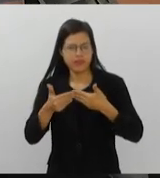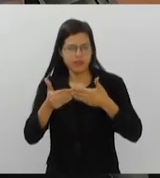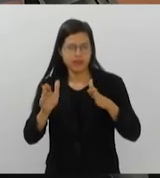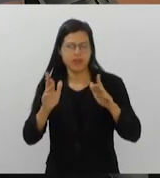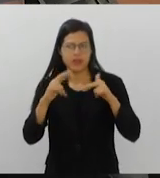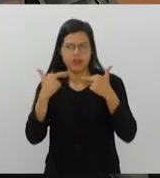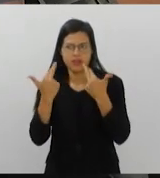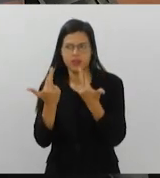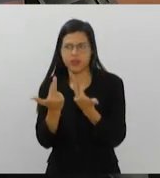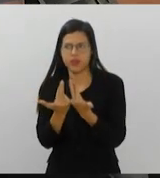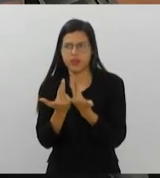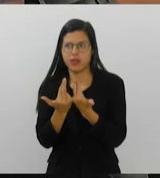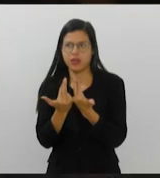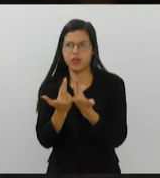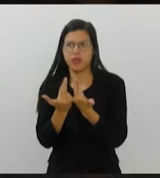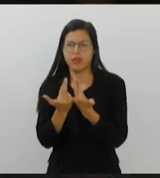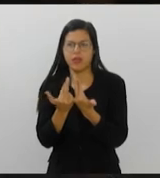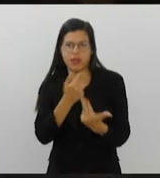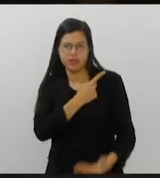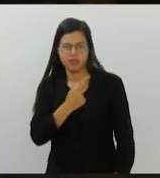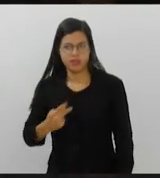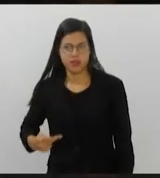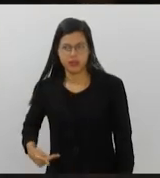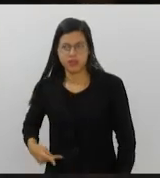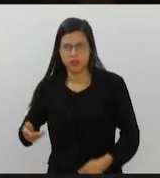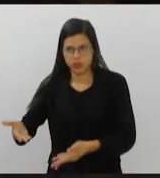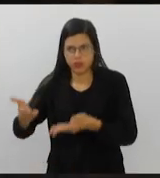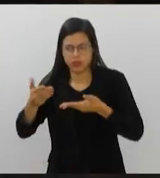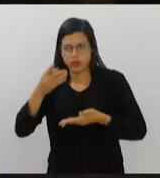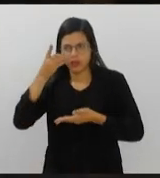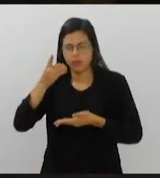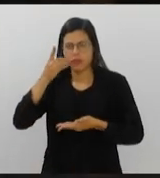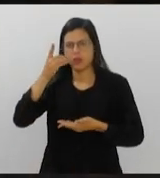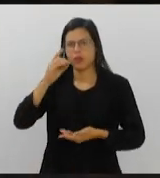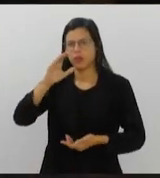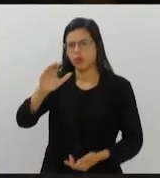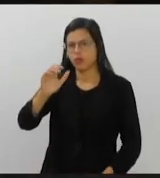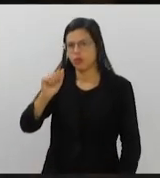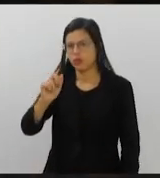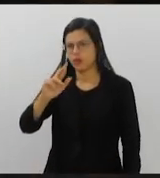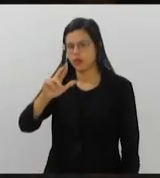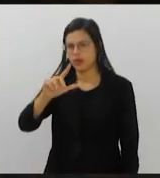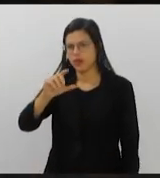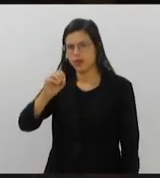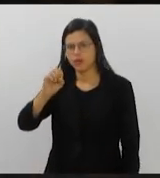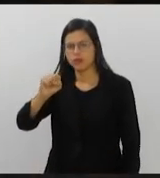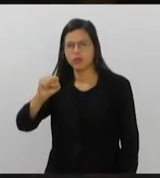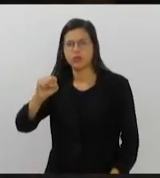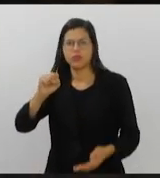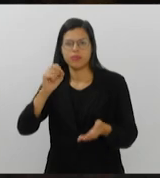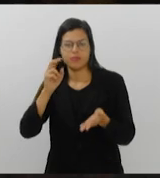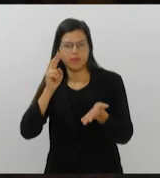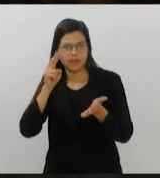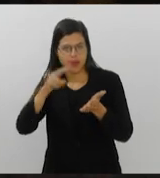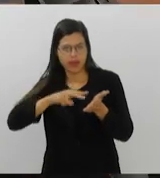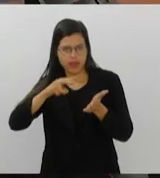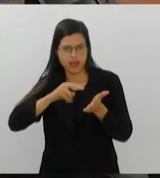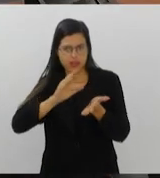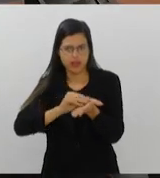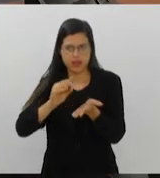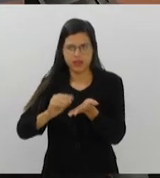a sessão. A presidência convida o nobre deputado Carlos Augusto para fazer a leitura da sessão anterior.